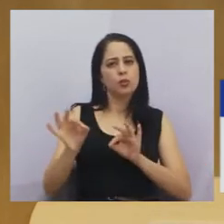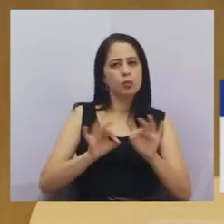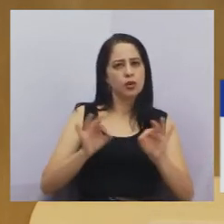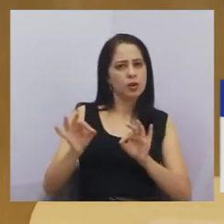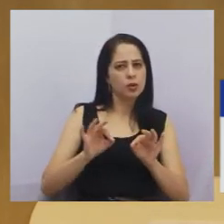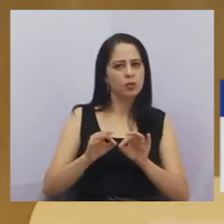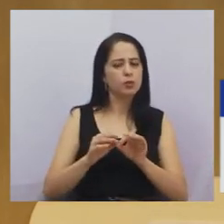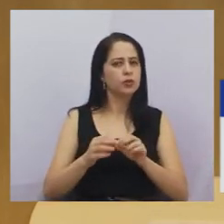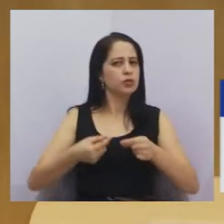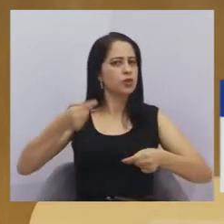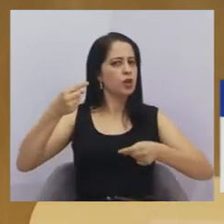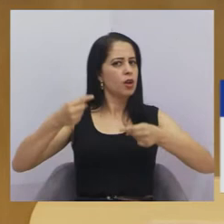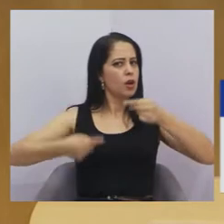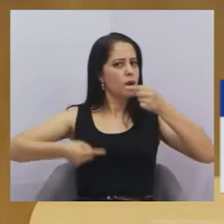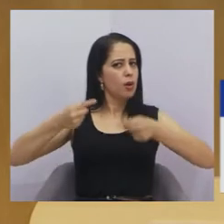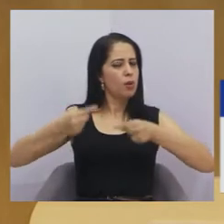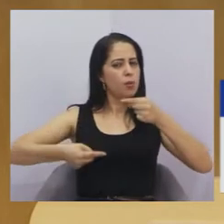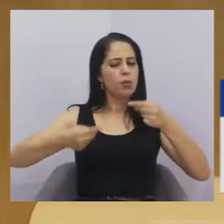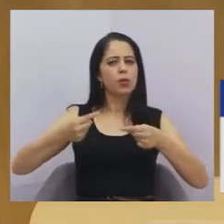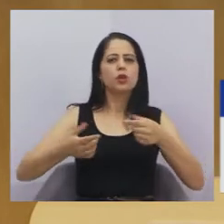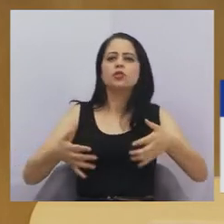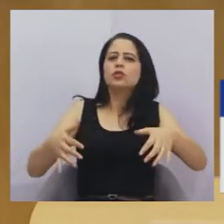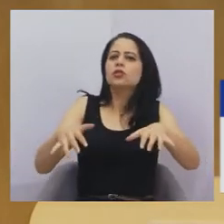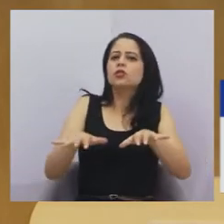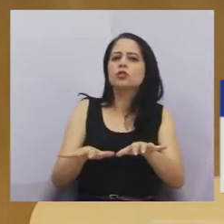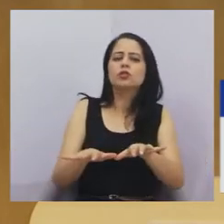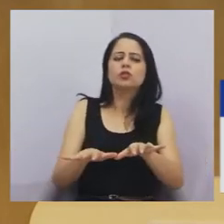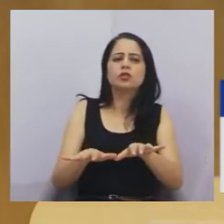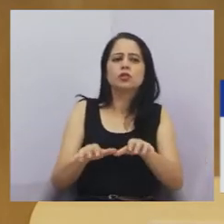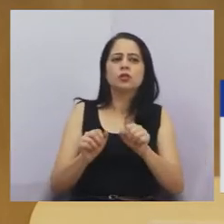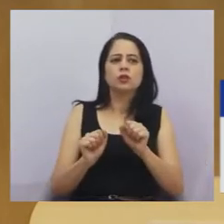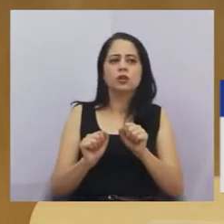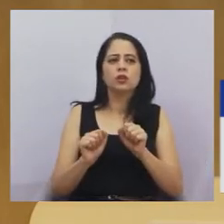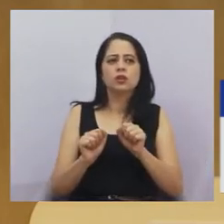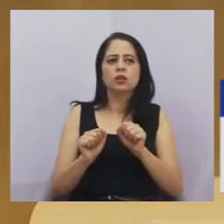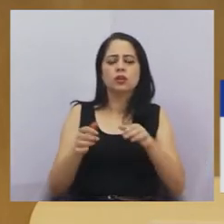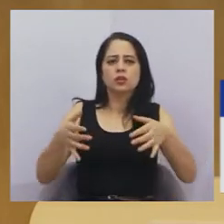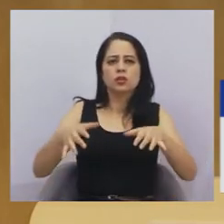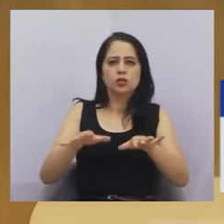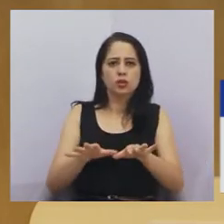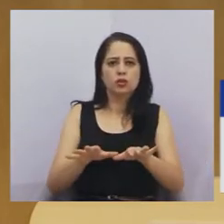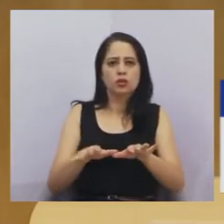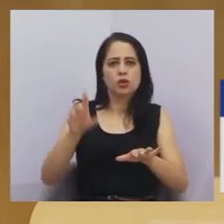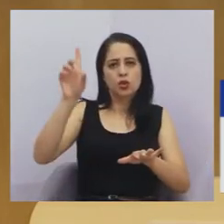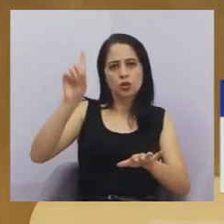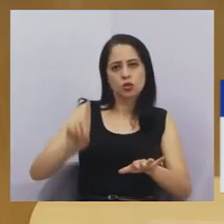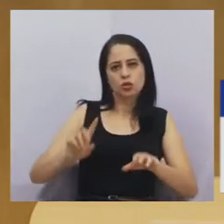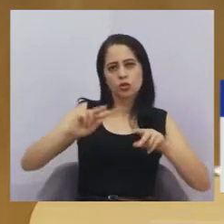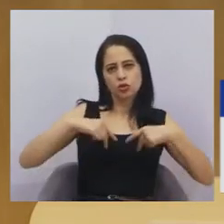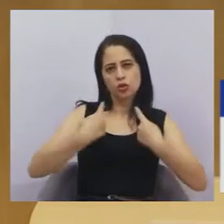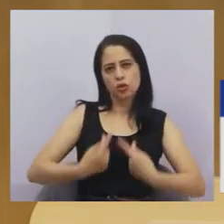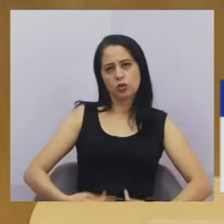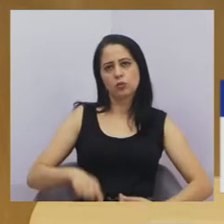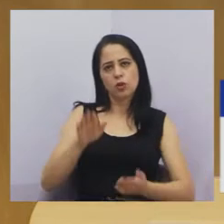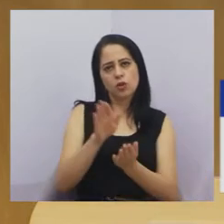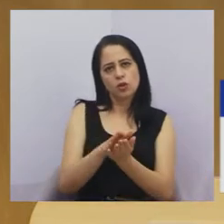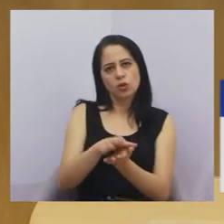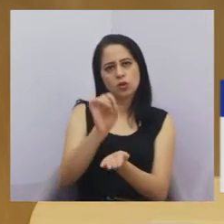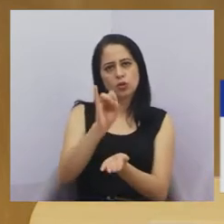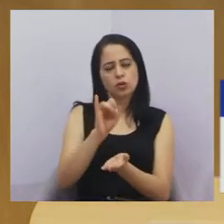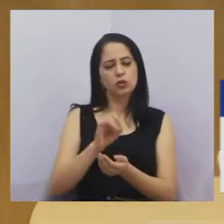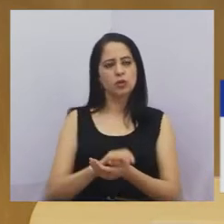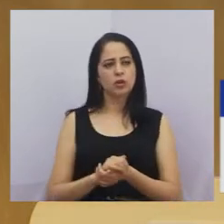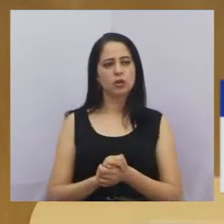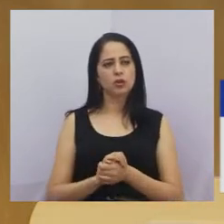de políticas integrativas e transversais nos direitos humanos no âmbito municipal.